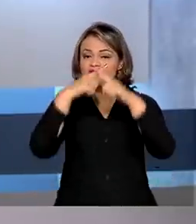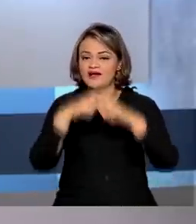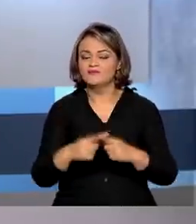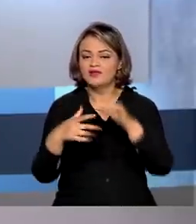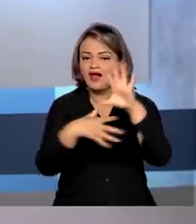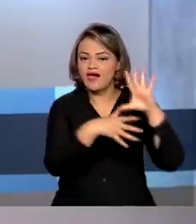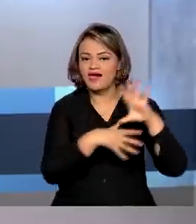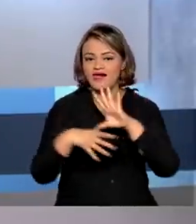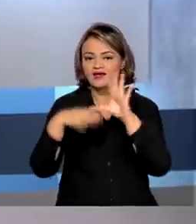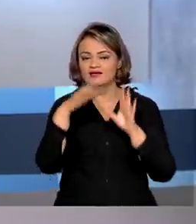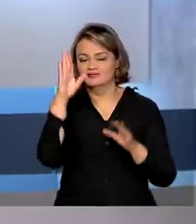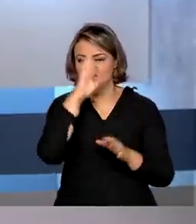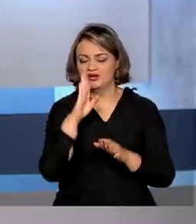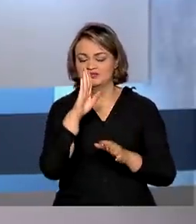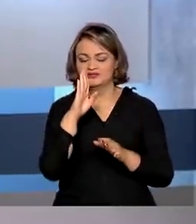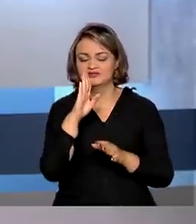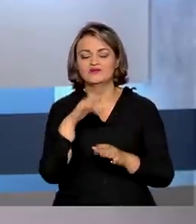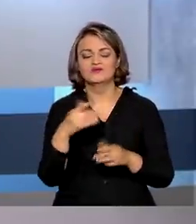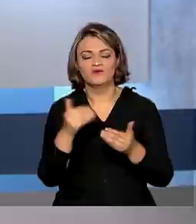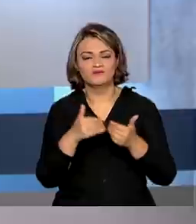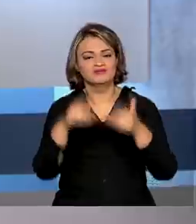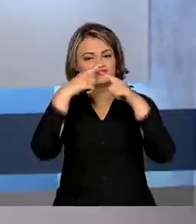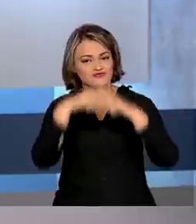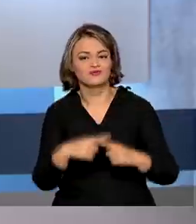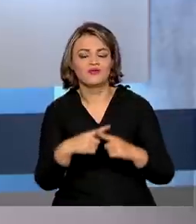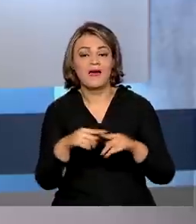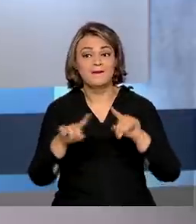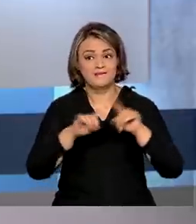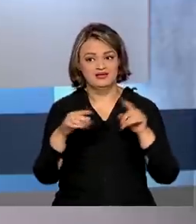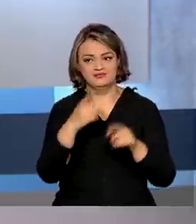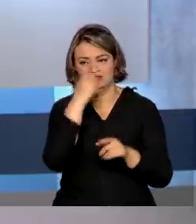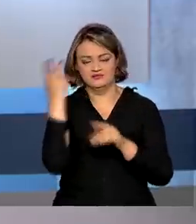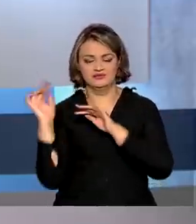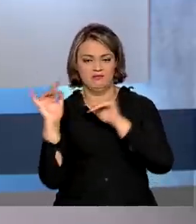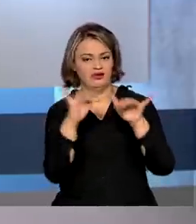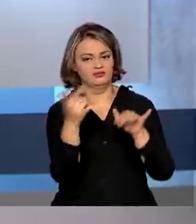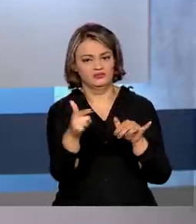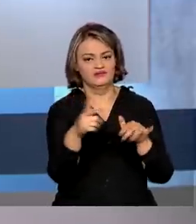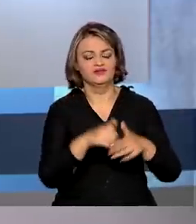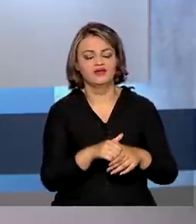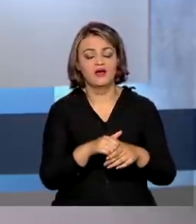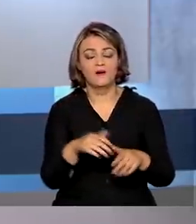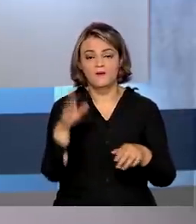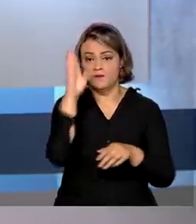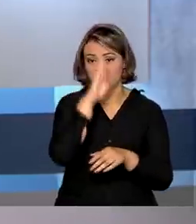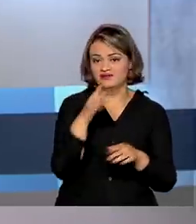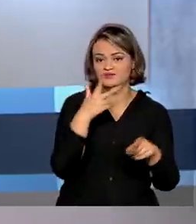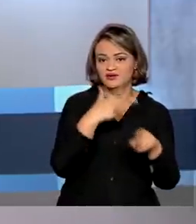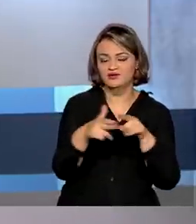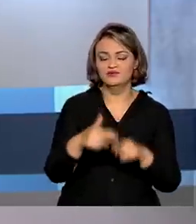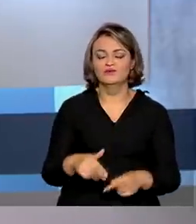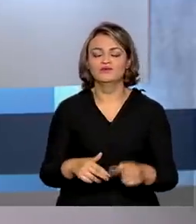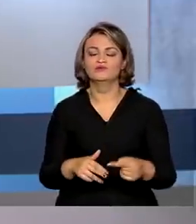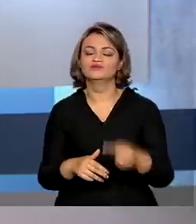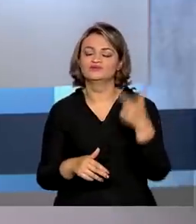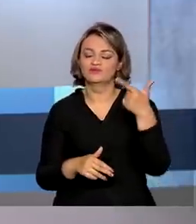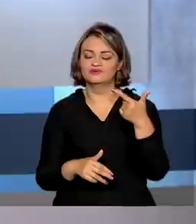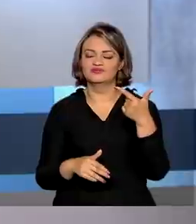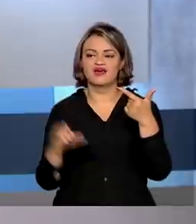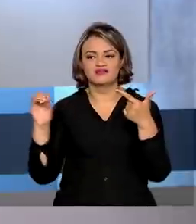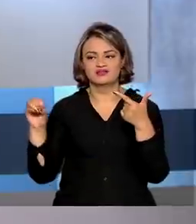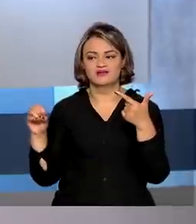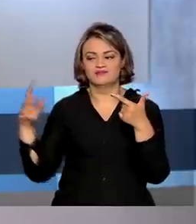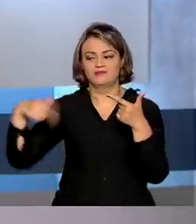Brasil sem a presença do público no estádio a Seleção Brasileira estreou com vitória de 3 a 0 contra Venezuela minis